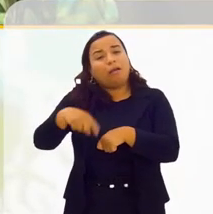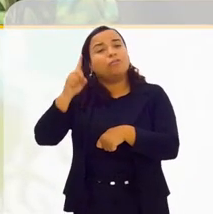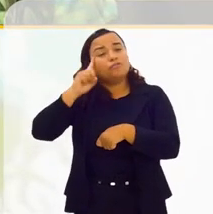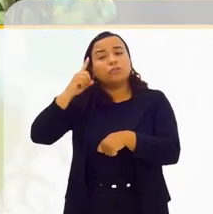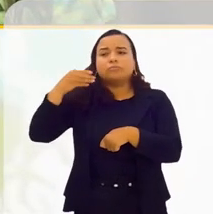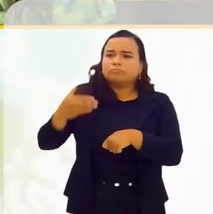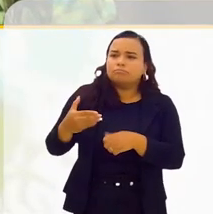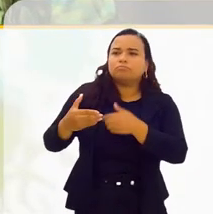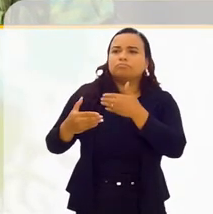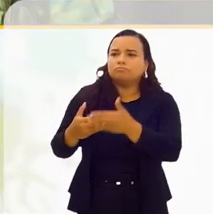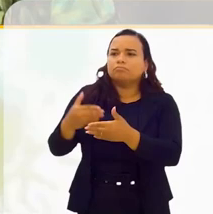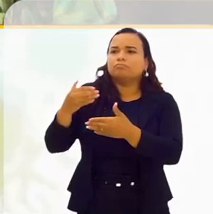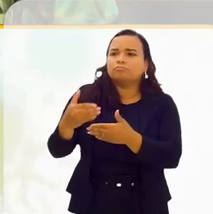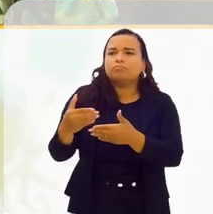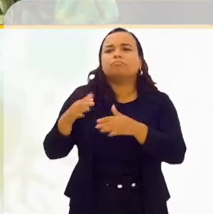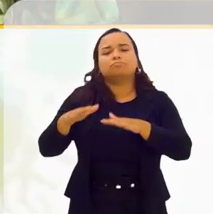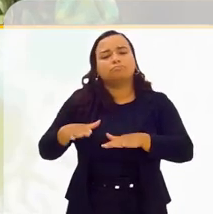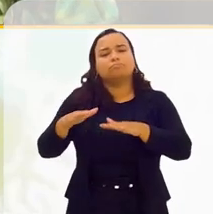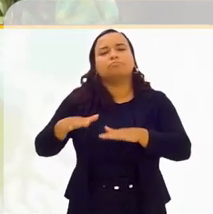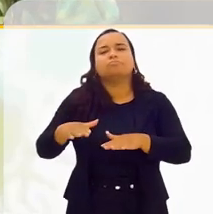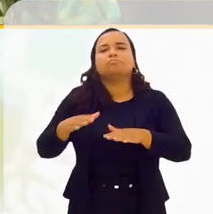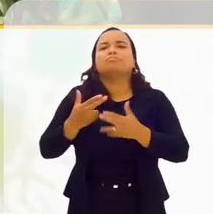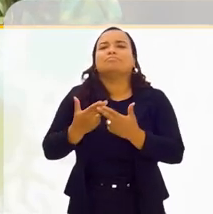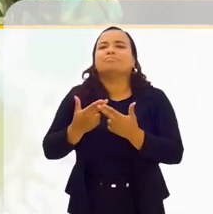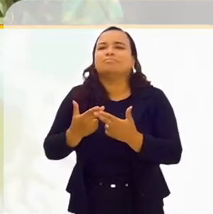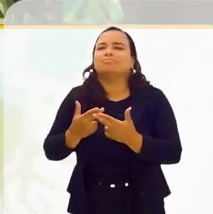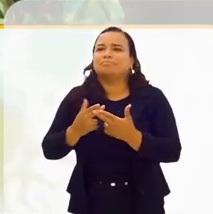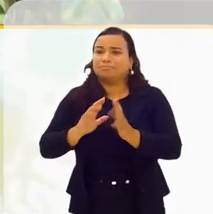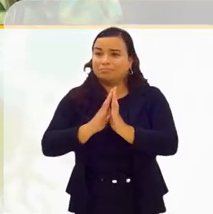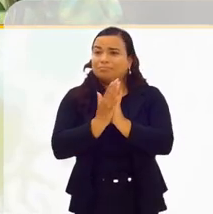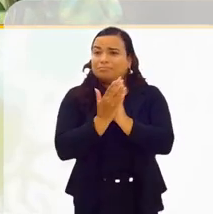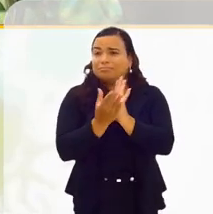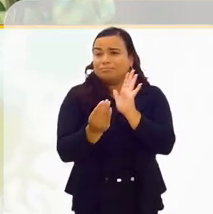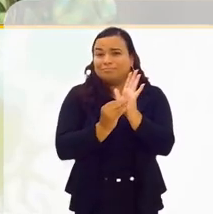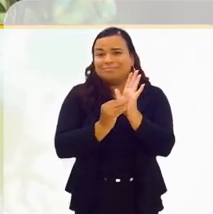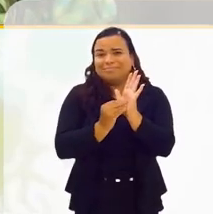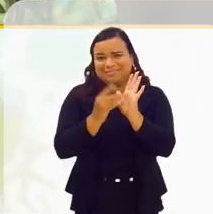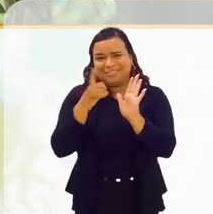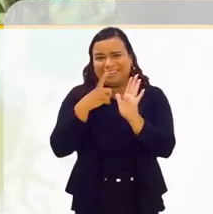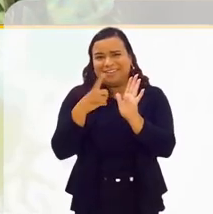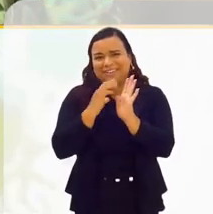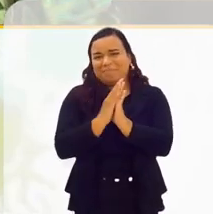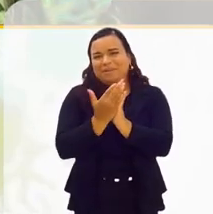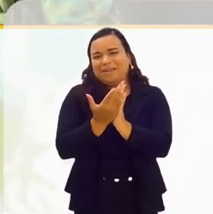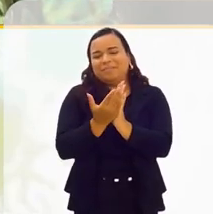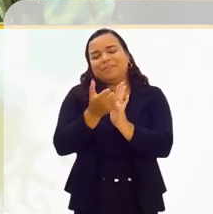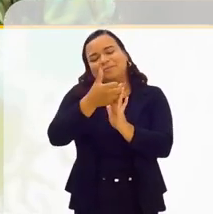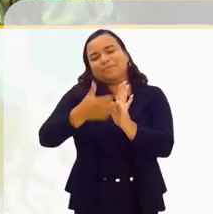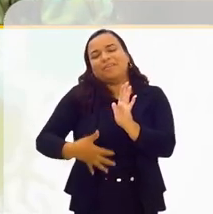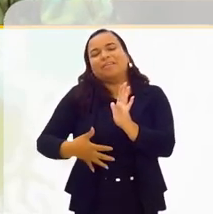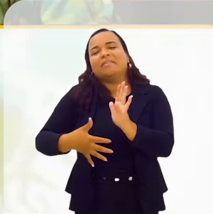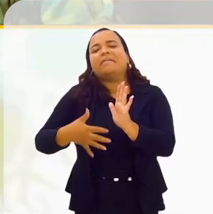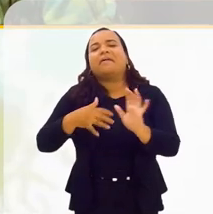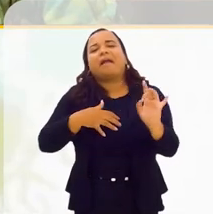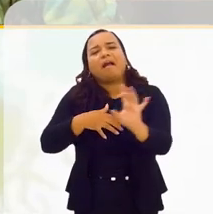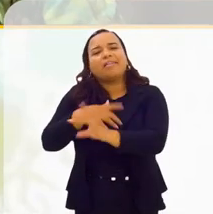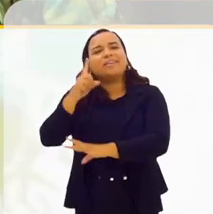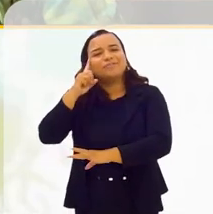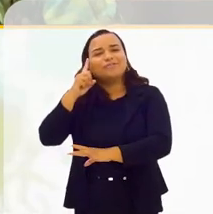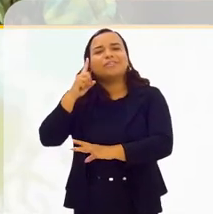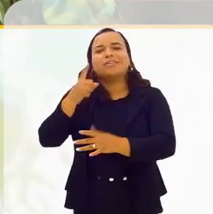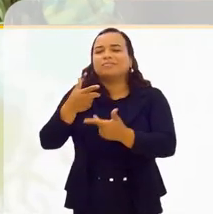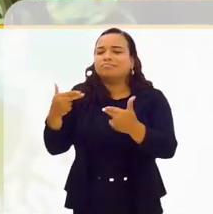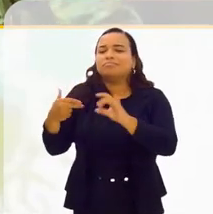é não na Bíblia Eu acho a cada dia o seu mal é você entender